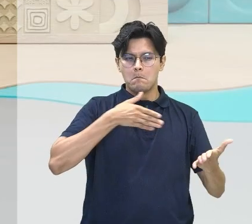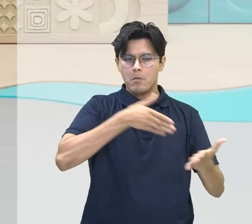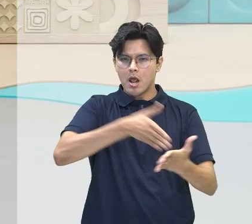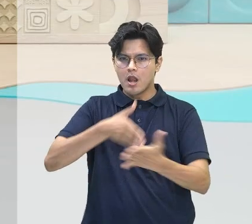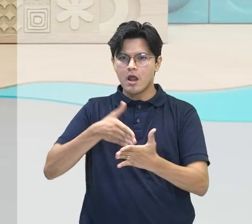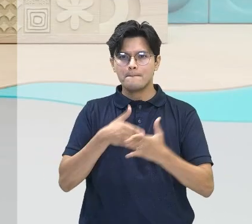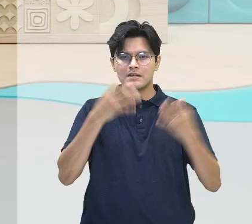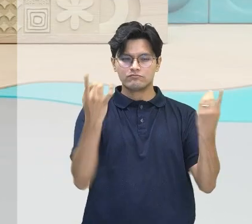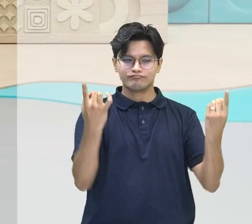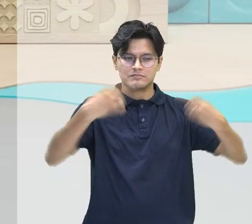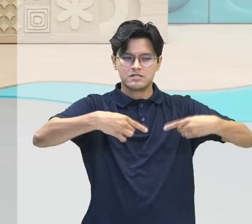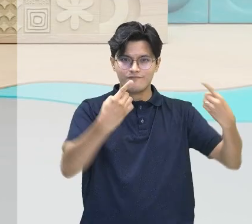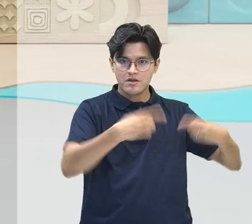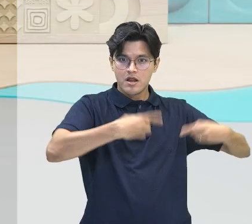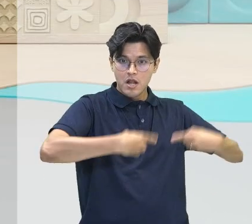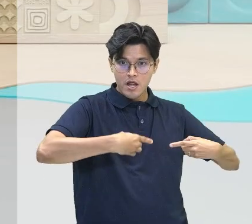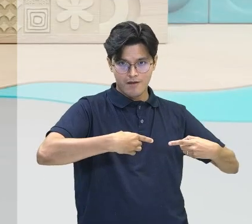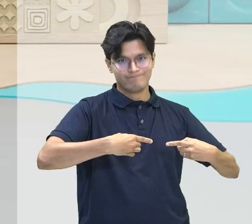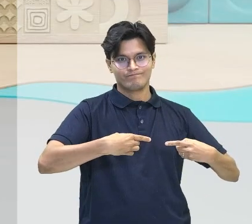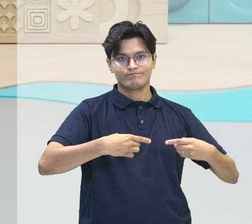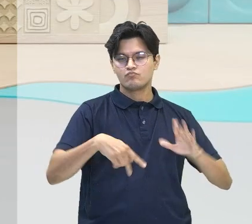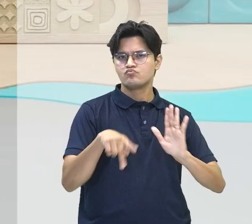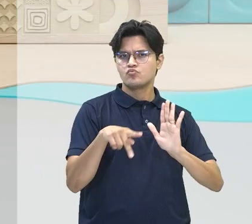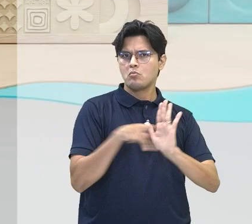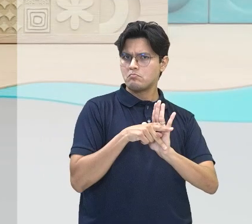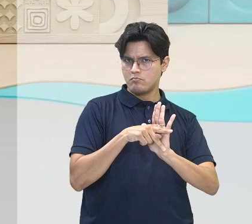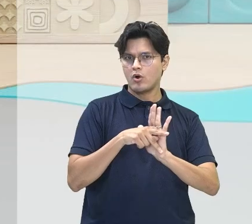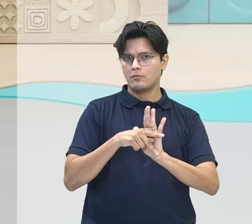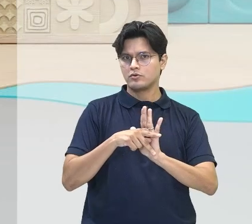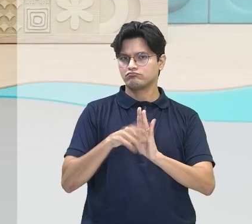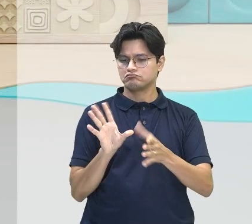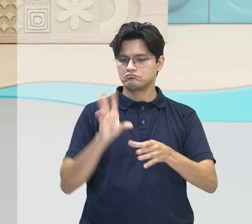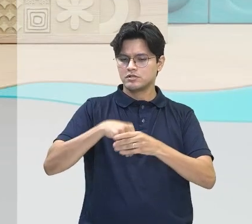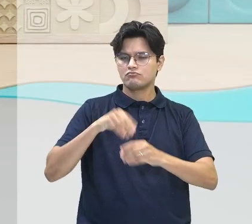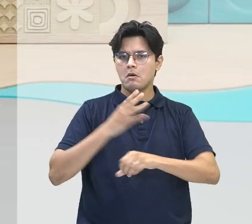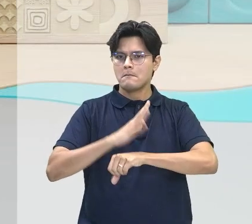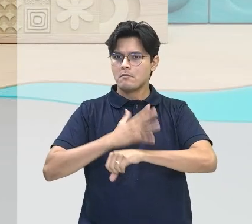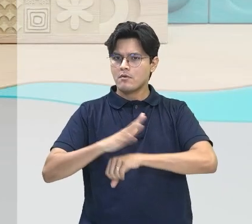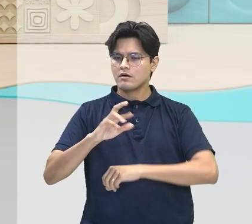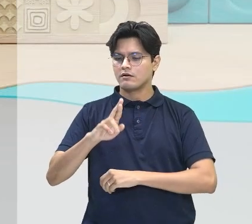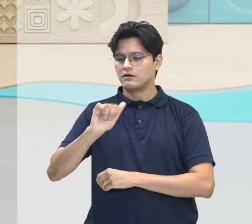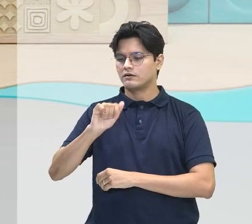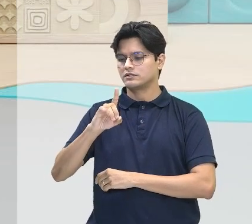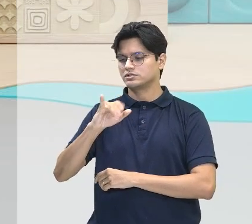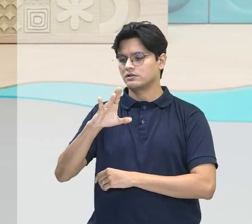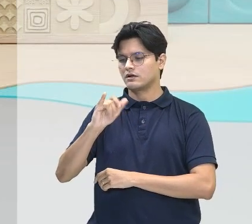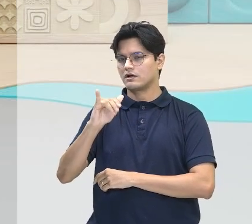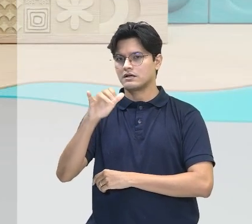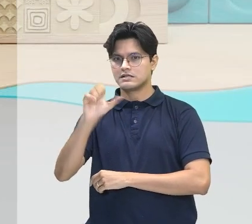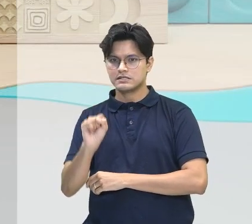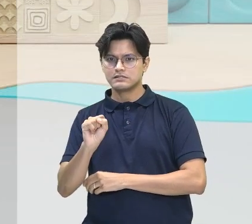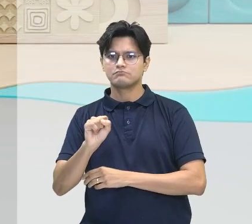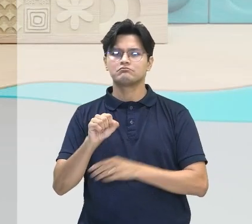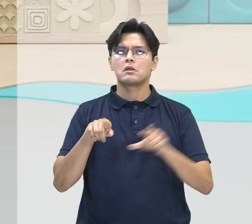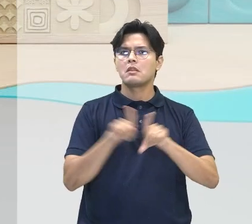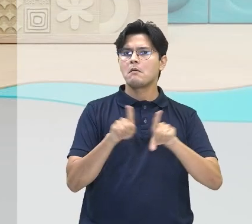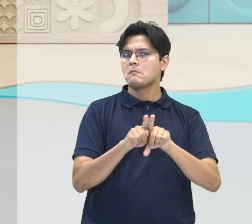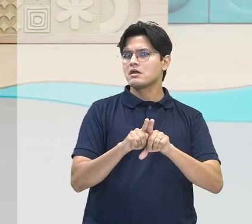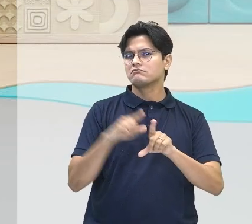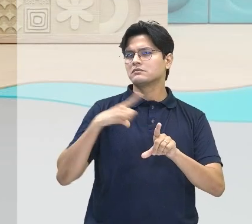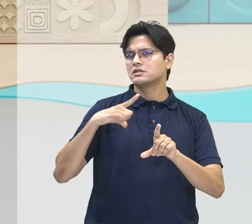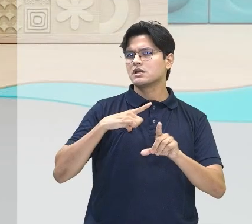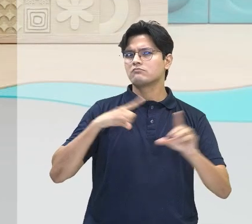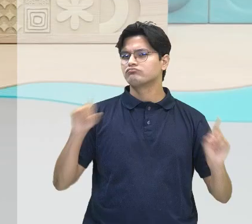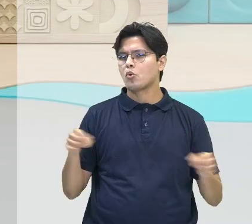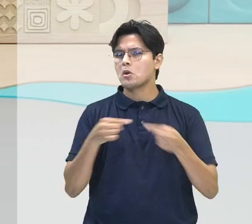esportes radicais, né? E também traz essa questão da liberdade, porque é feita no ambiente ao ar